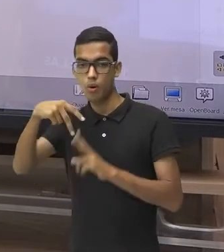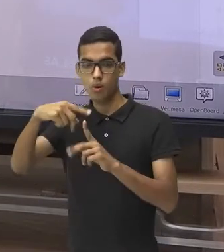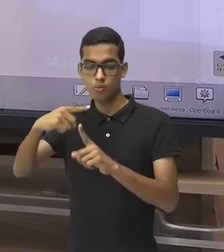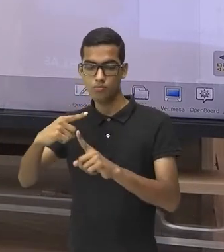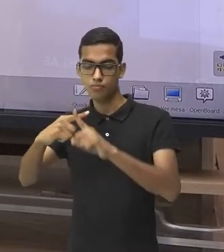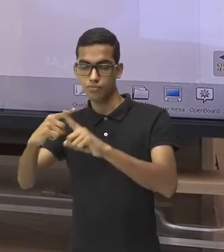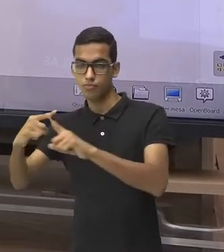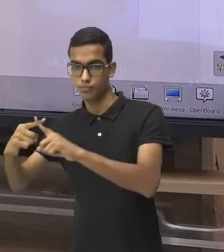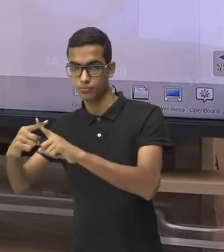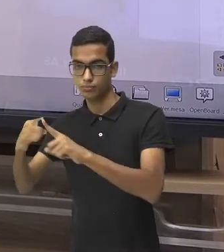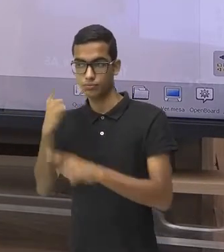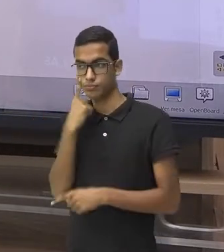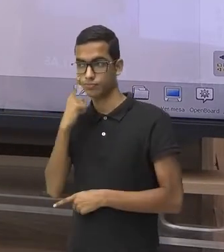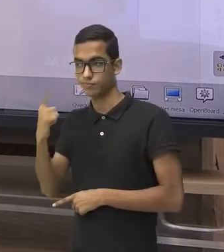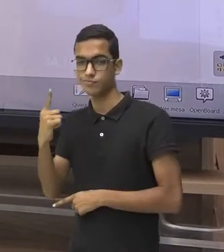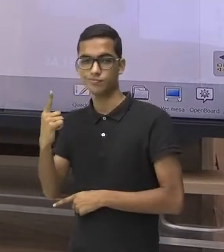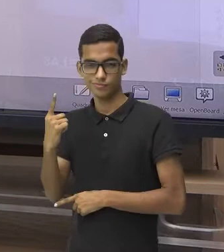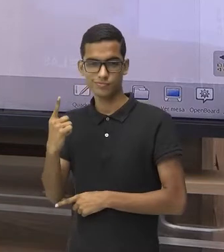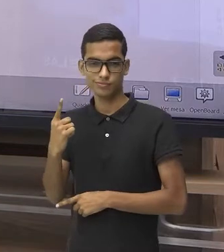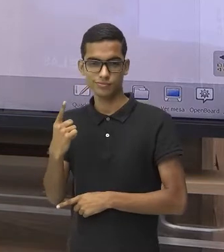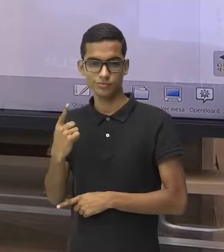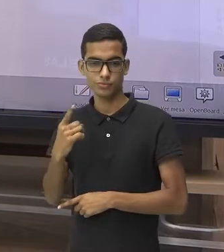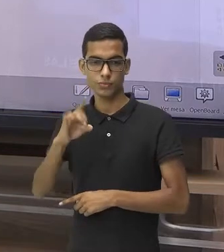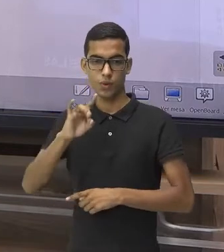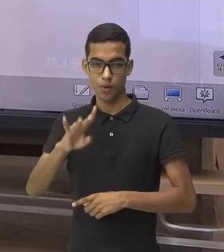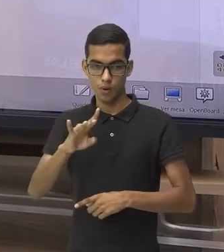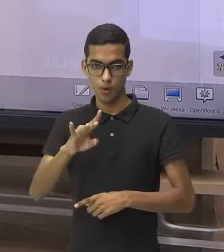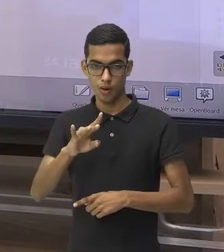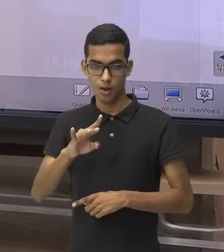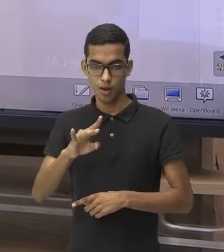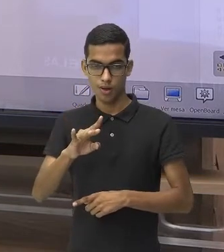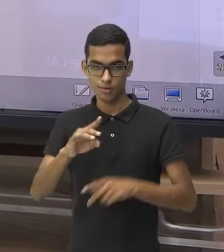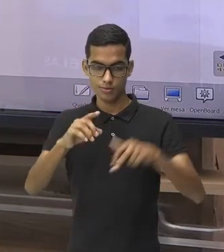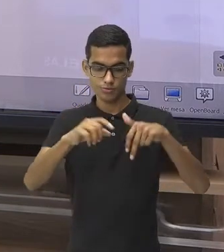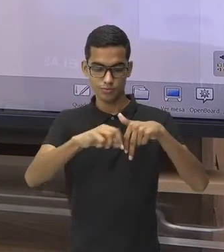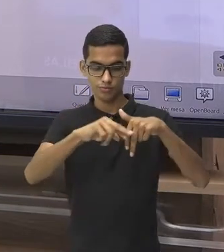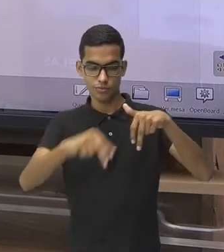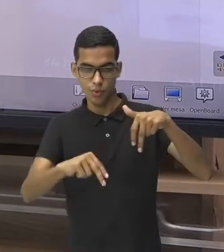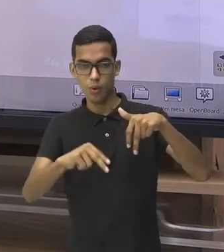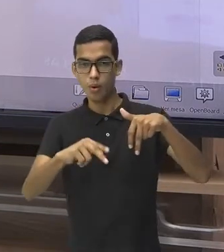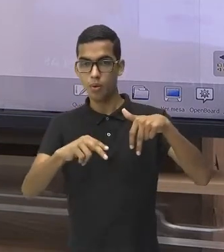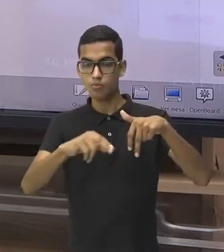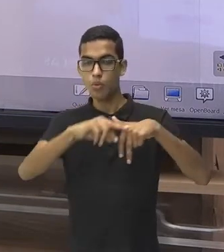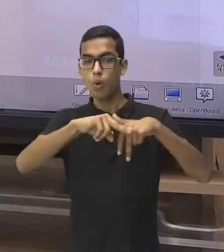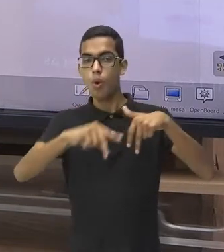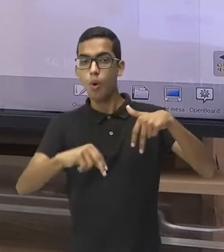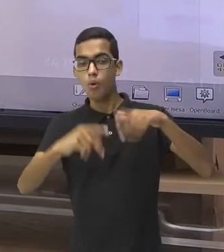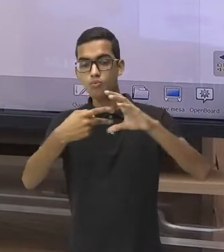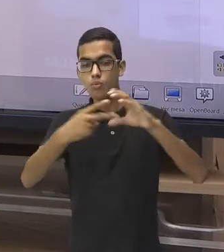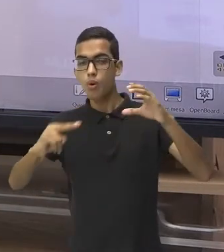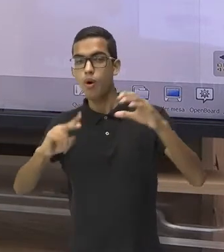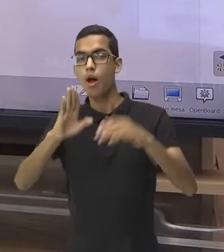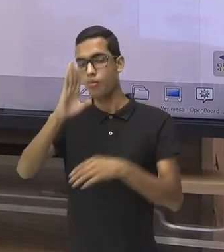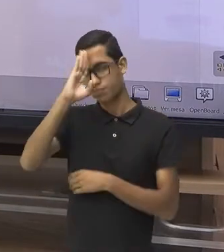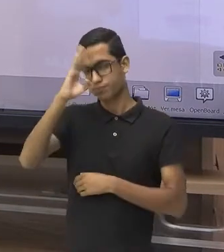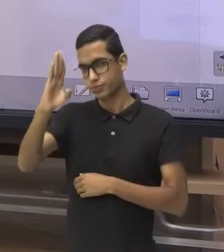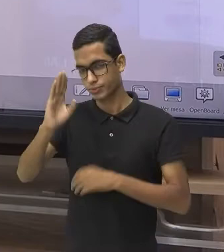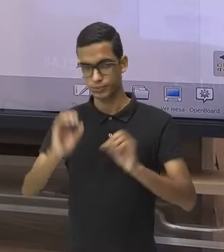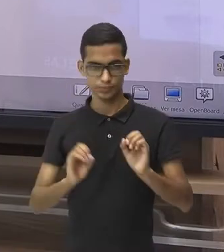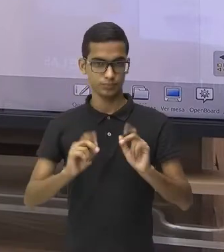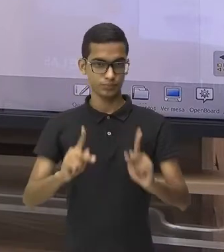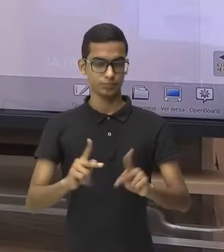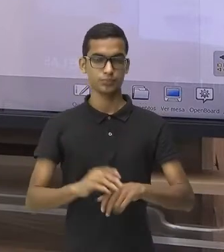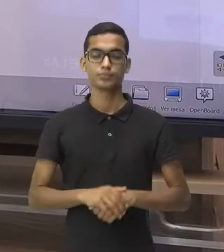células, mas o que define é o cromossomo sexual, tá bom? E aí a gente vai continuar observando quanto ao número